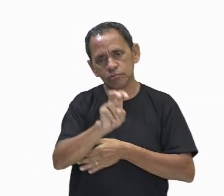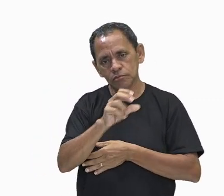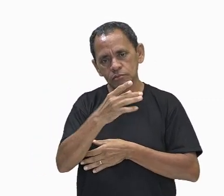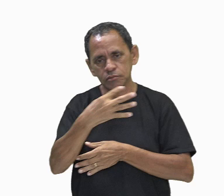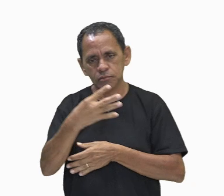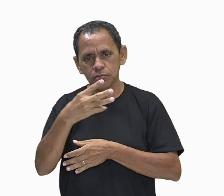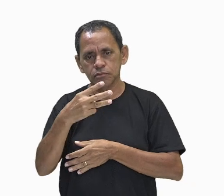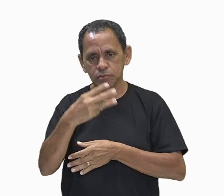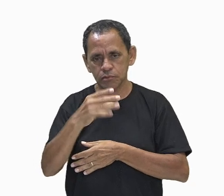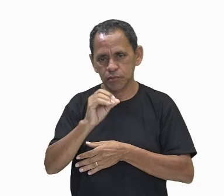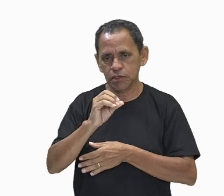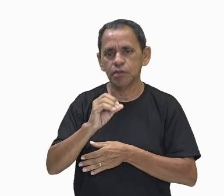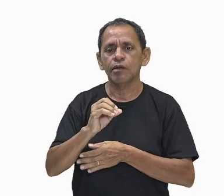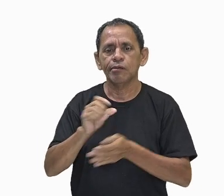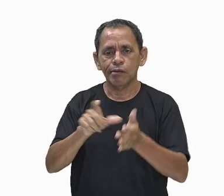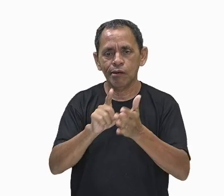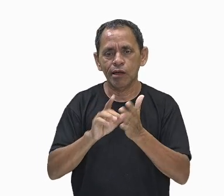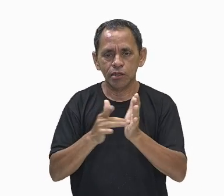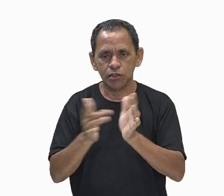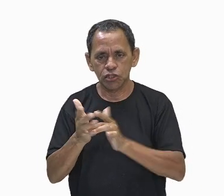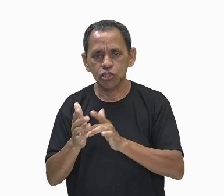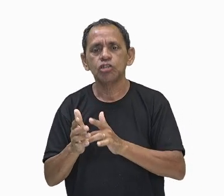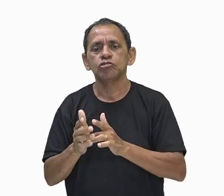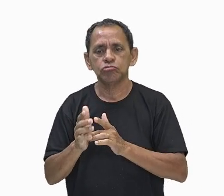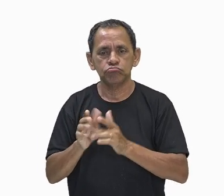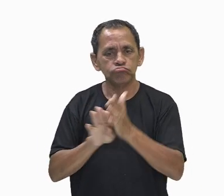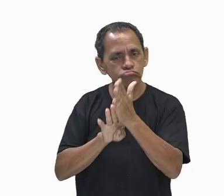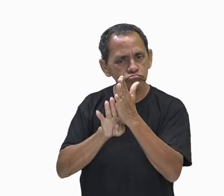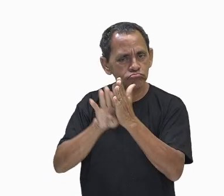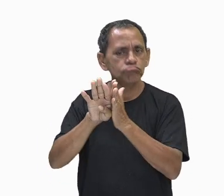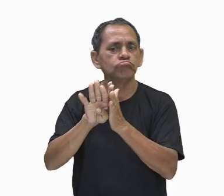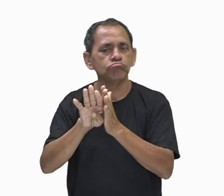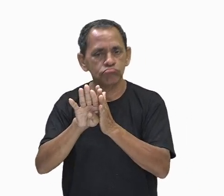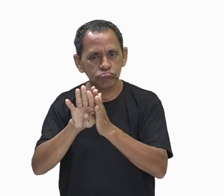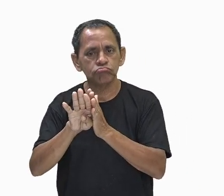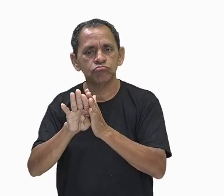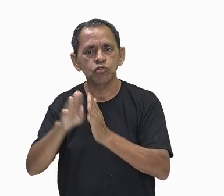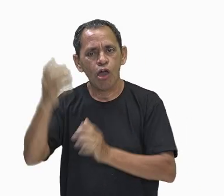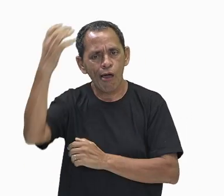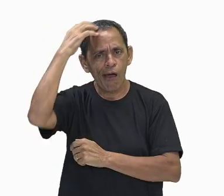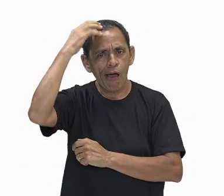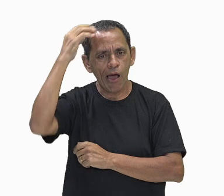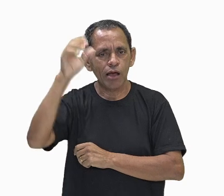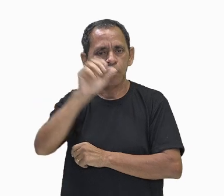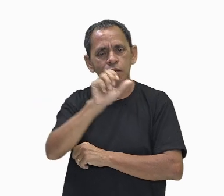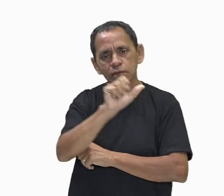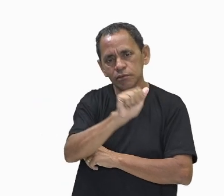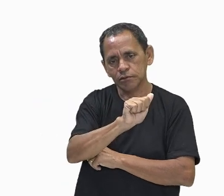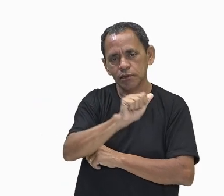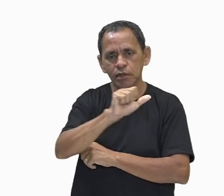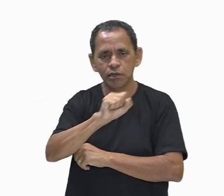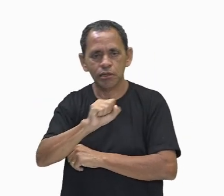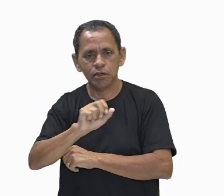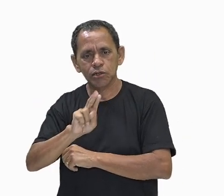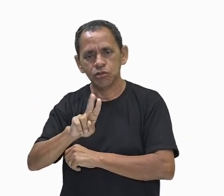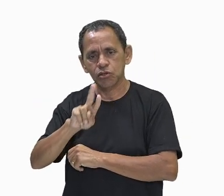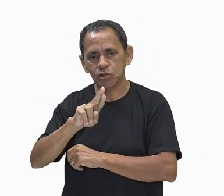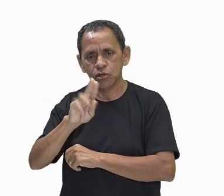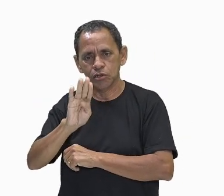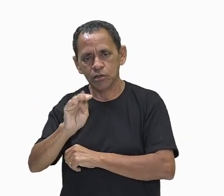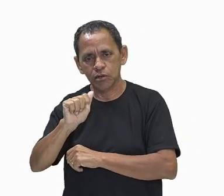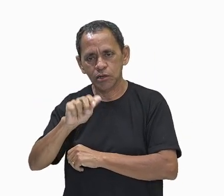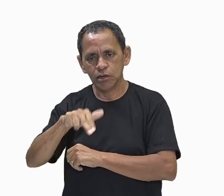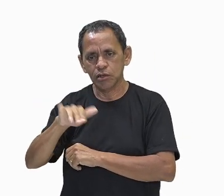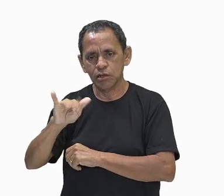sua maior prosperidade durante o reinado do Assurbanipal. Depois entrou em declínio ao sofrer ataque